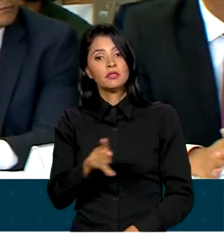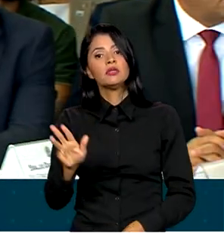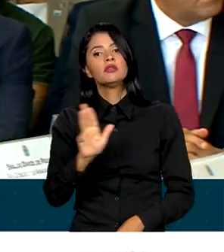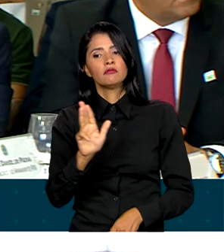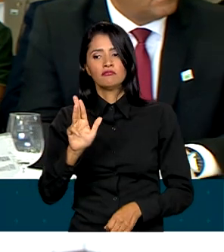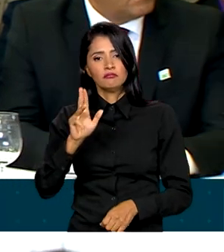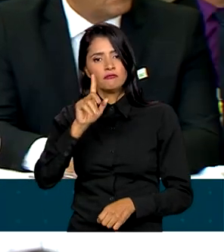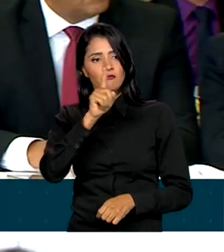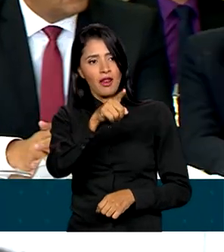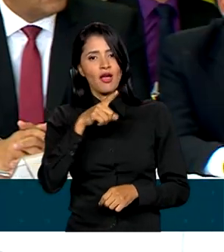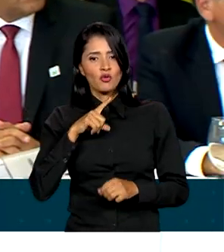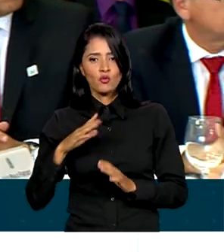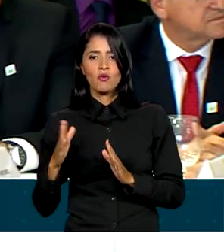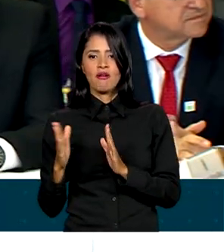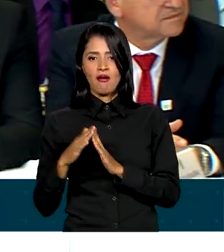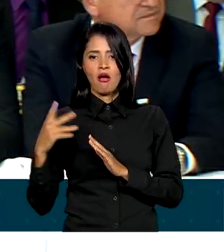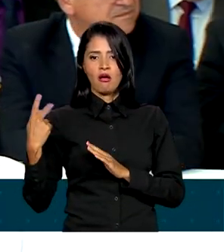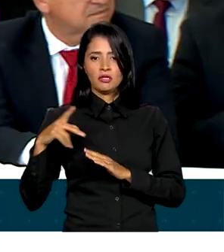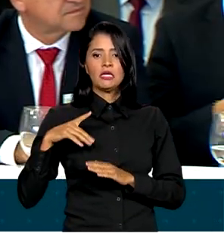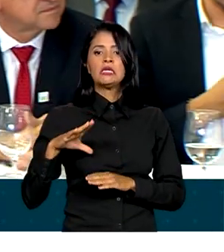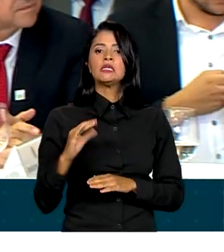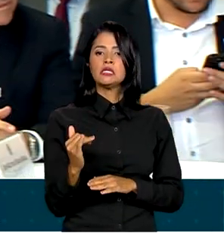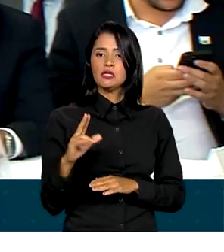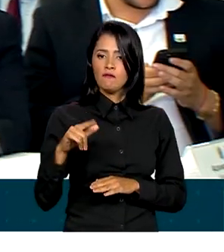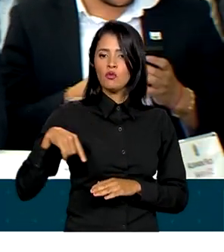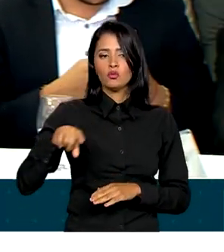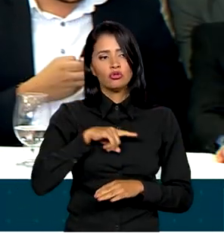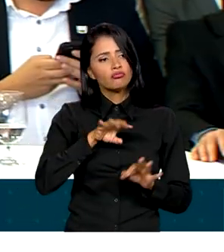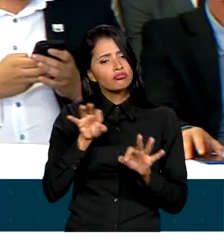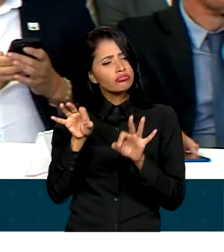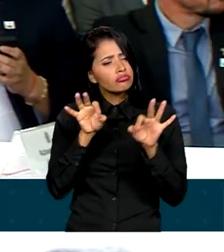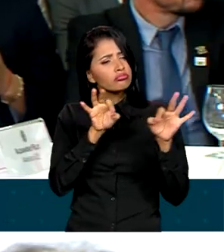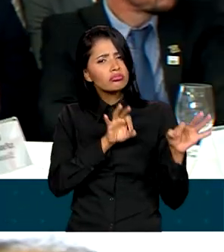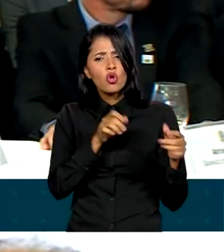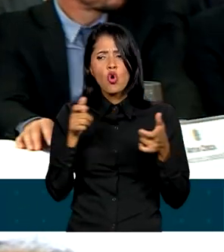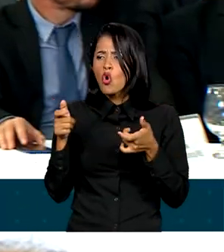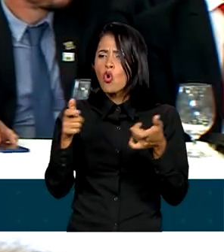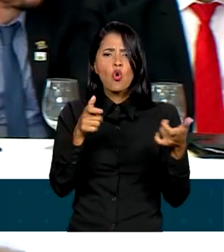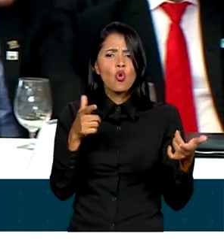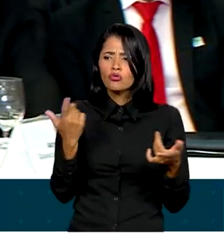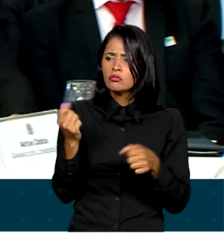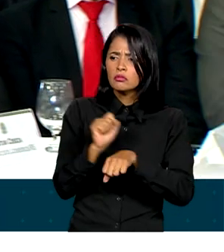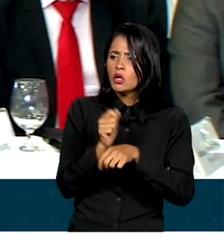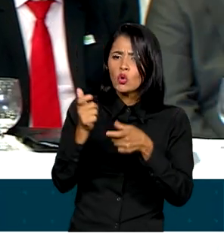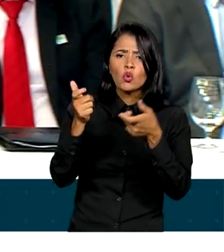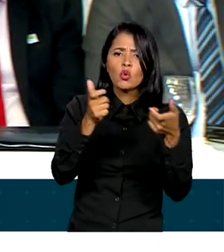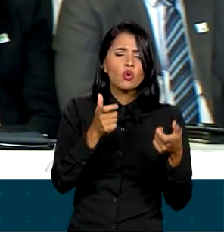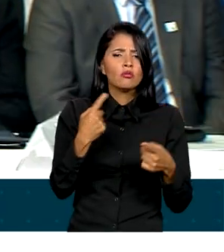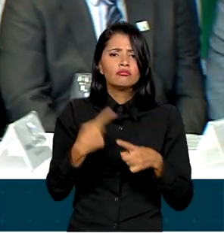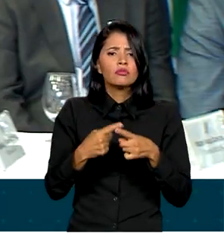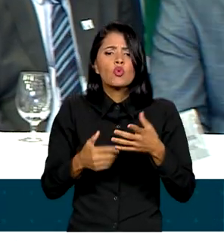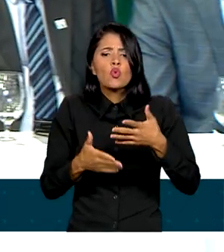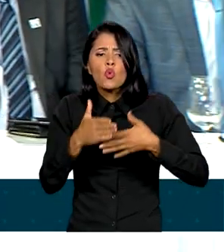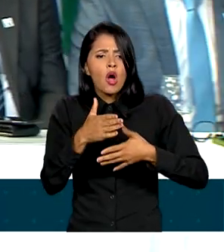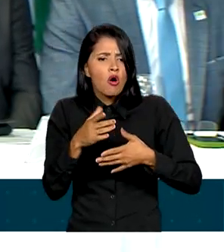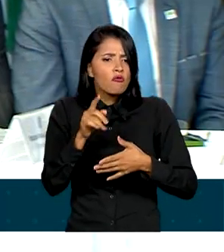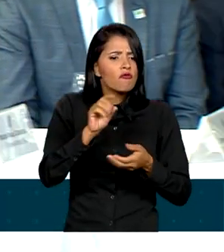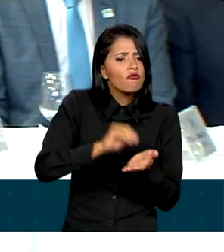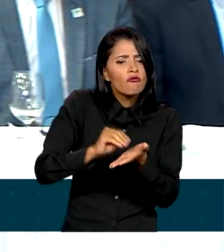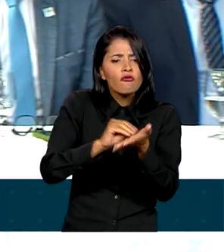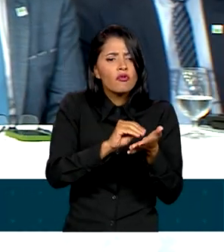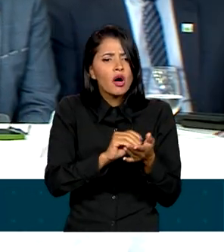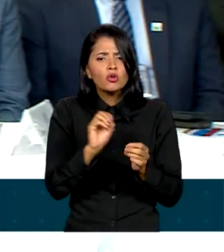Casa Civil, que a gente deveria ter uma forma de acompanhar essas obras, saber onde elas estavam, saber em que estágio que estavam, o que